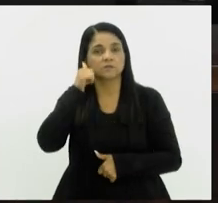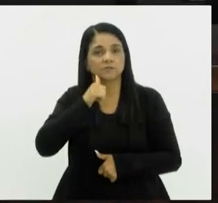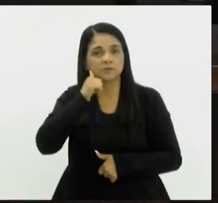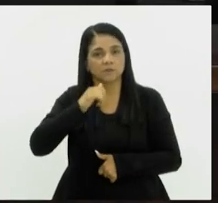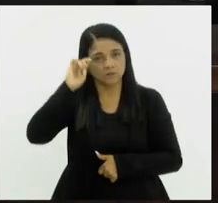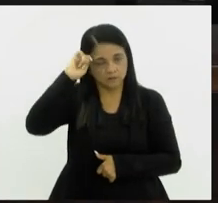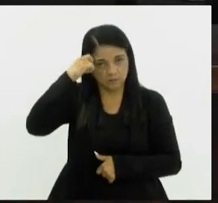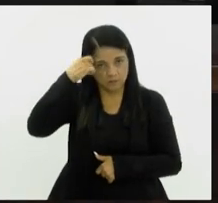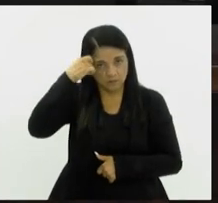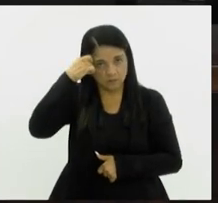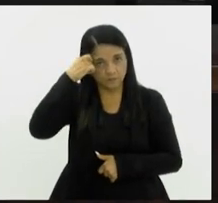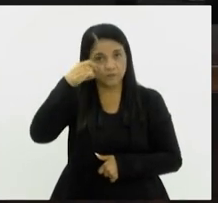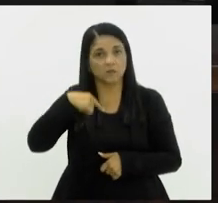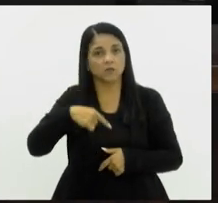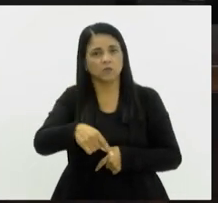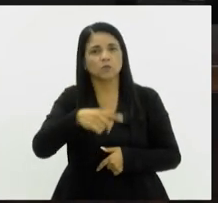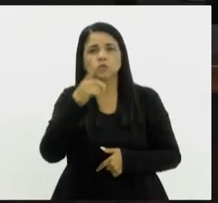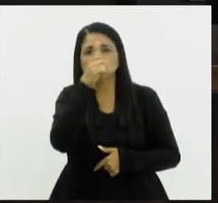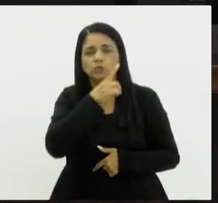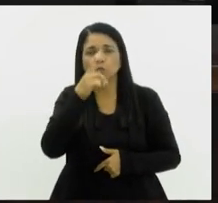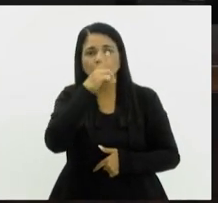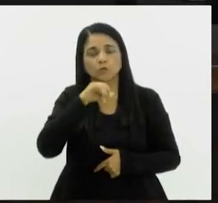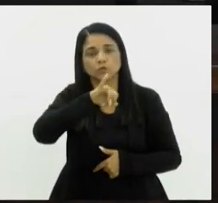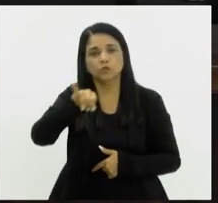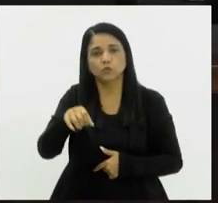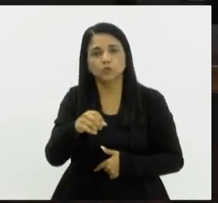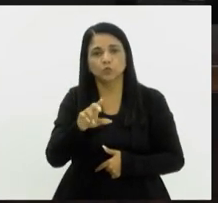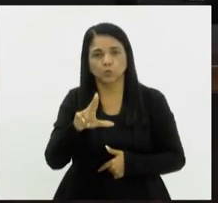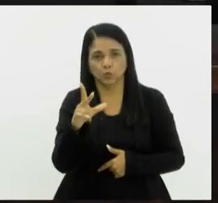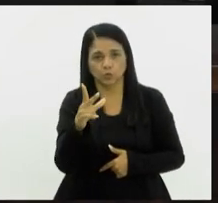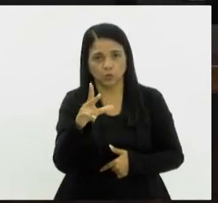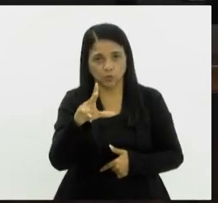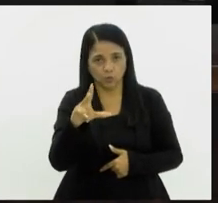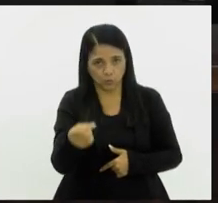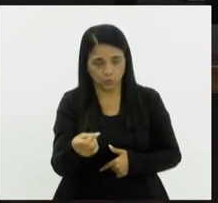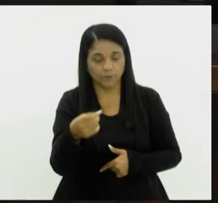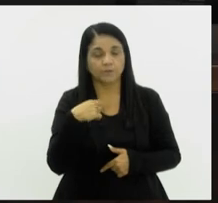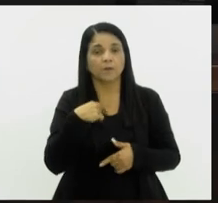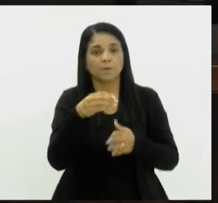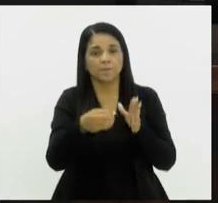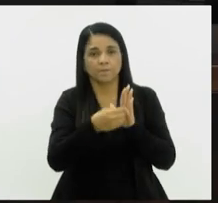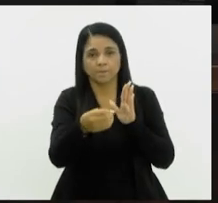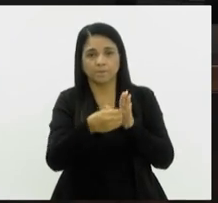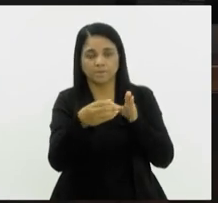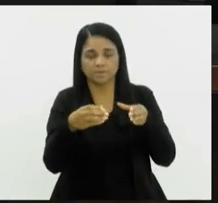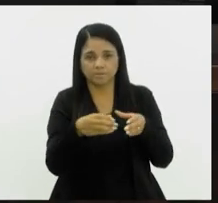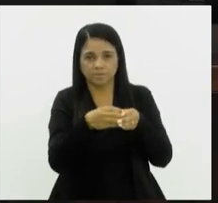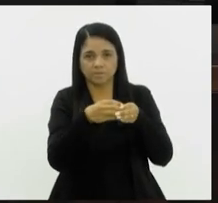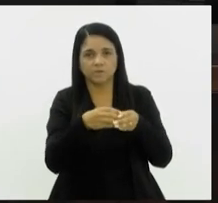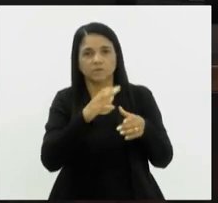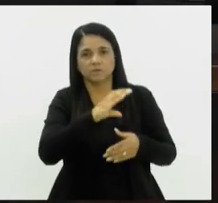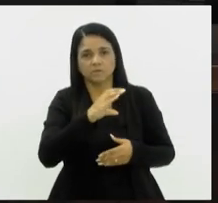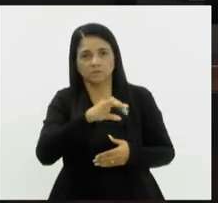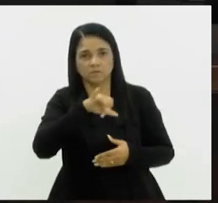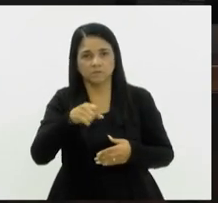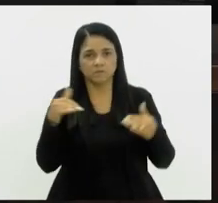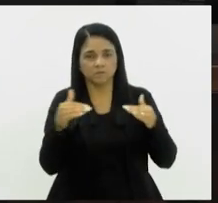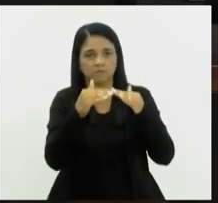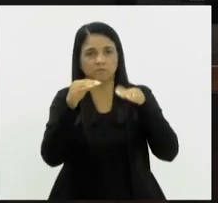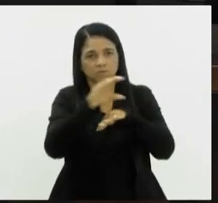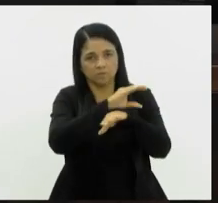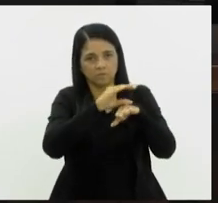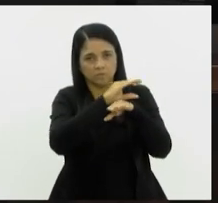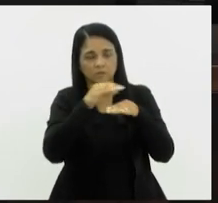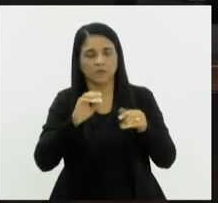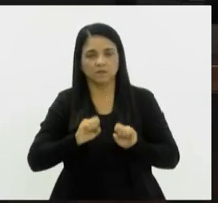ser realizado no último domingo do mês de julho. Pareceres das comissões de Constituição e Justiça, pela condicionalidade com emendas,